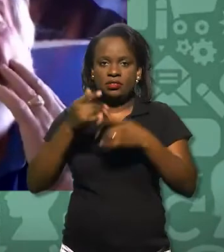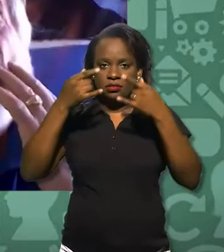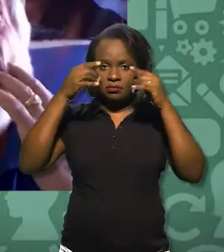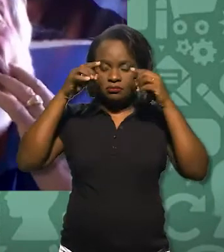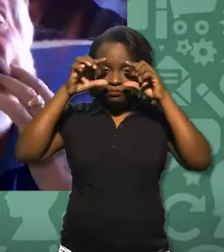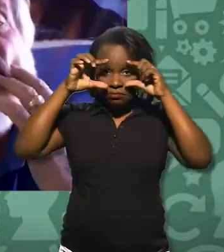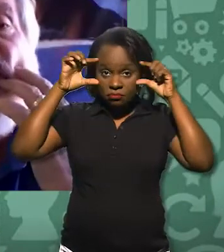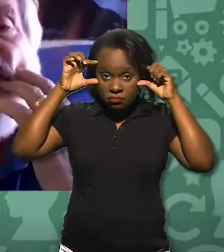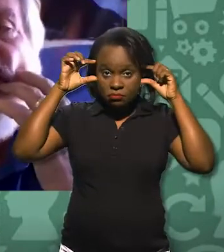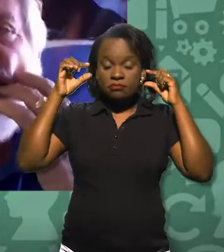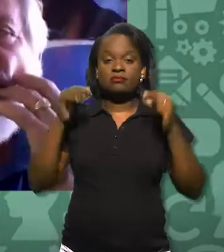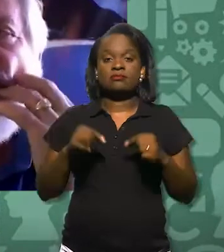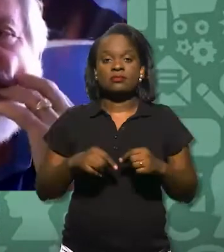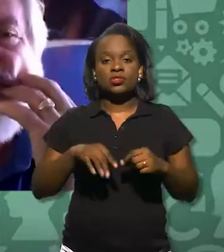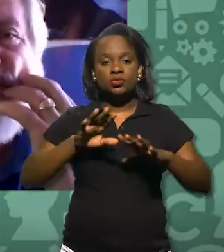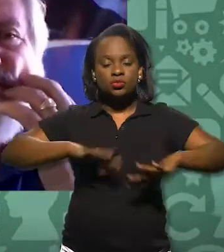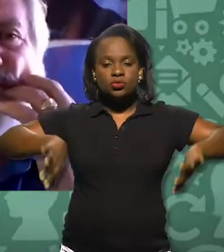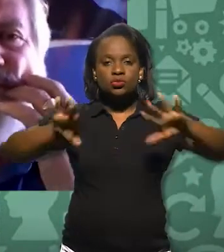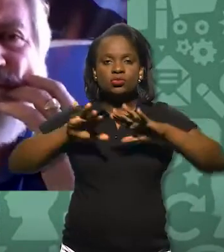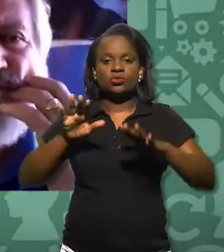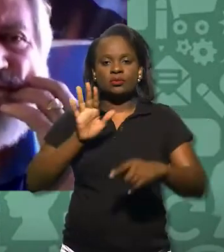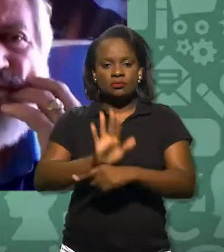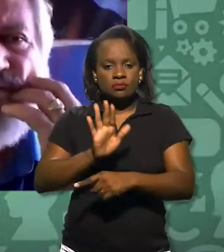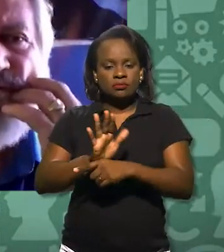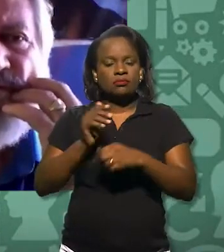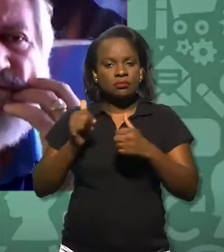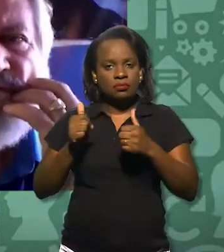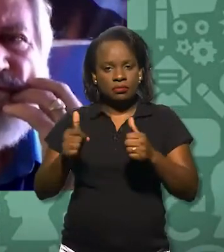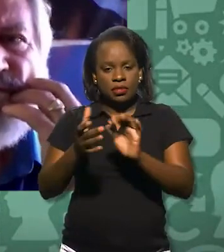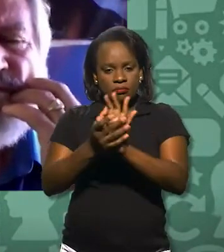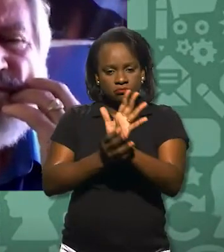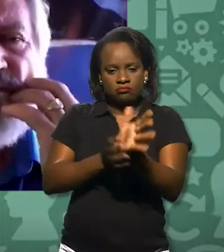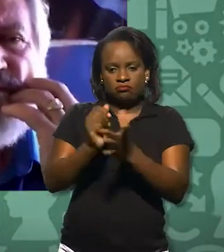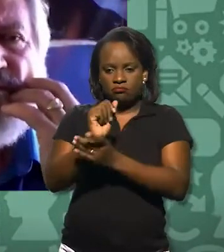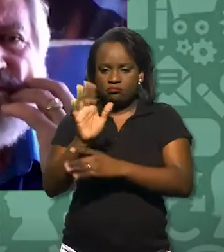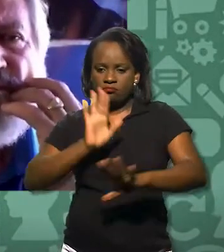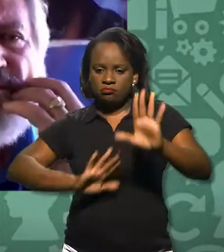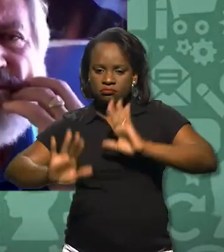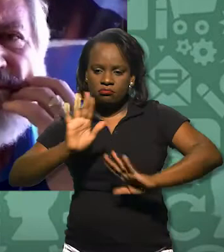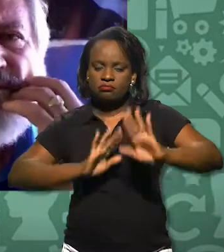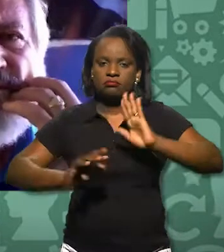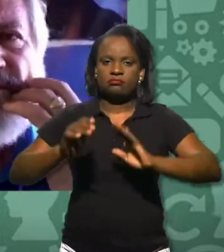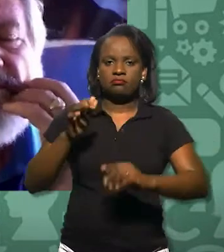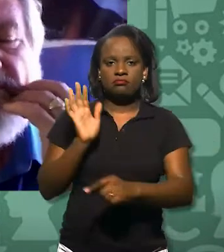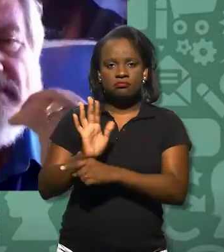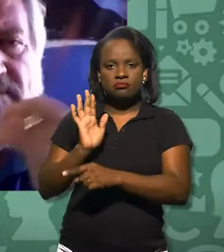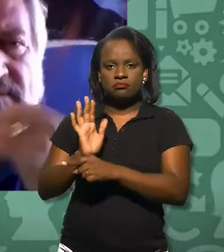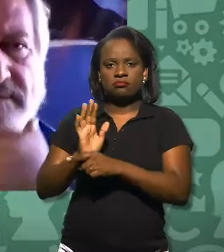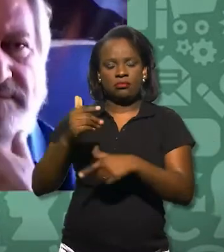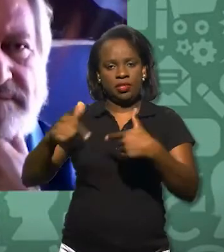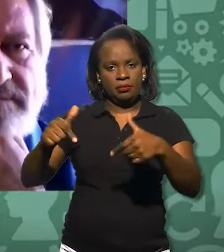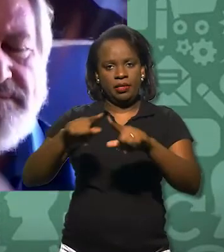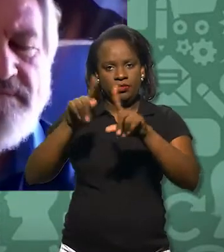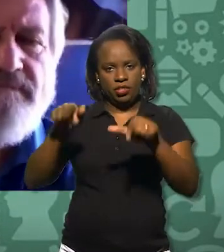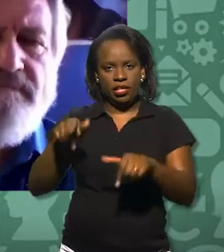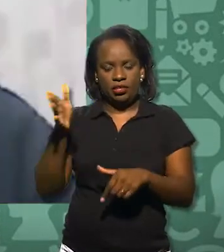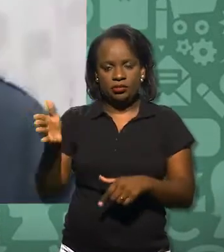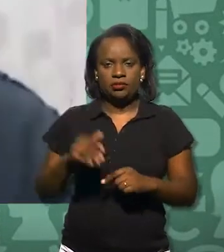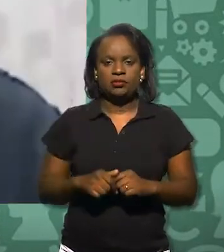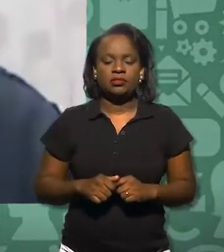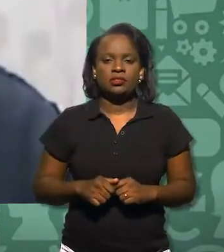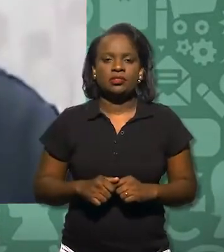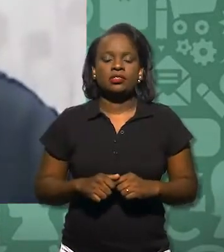as viseiras, né? Tudo isso eles estão muito bem equipados em relação a essa proteção do empregado,